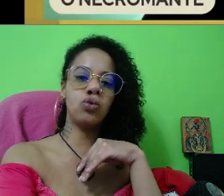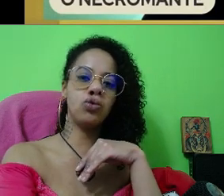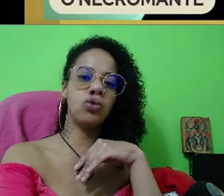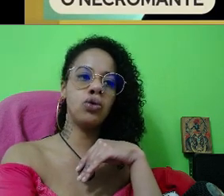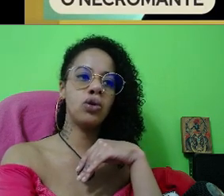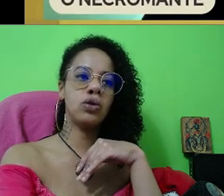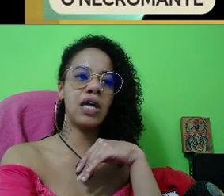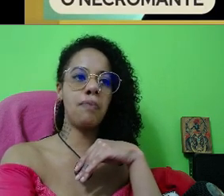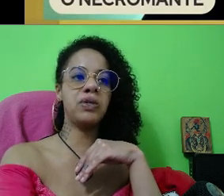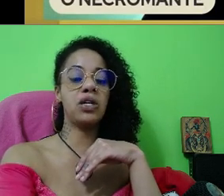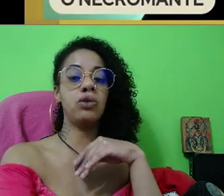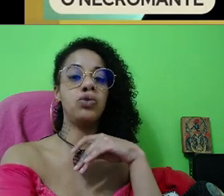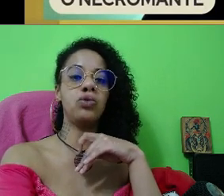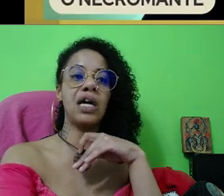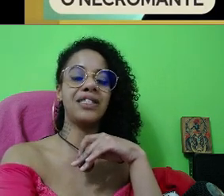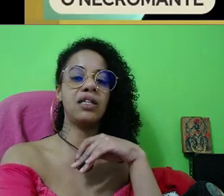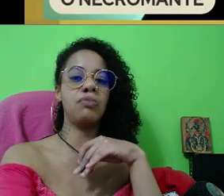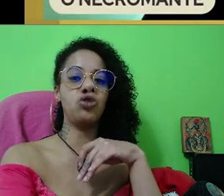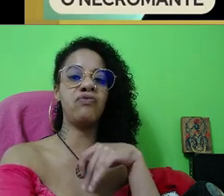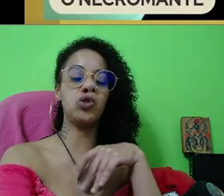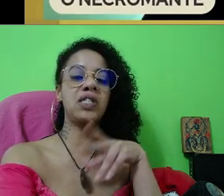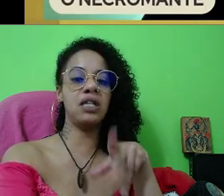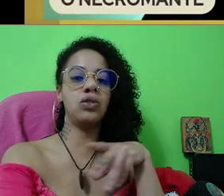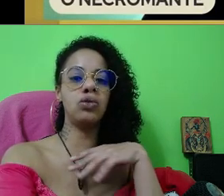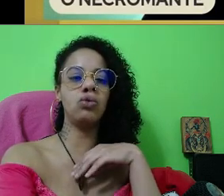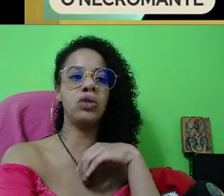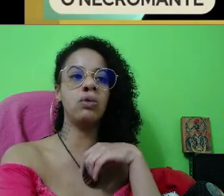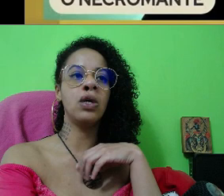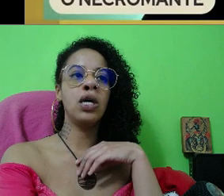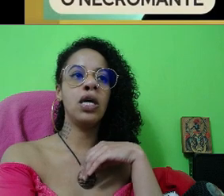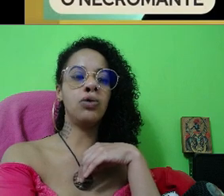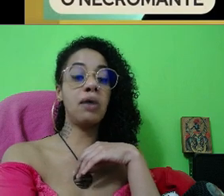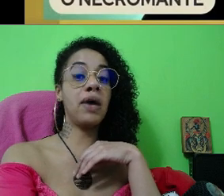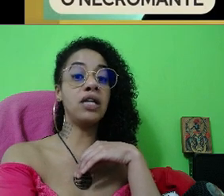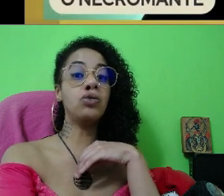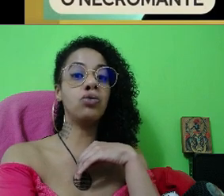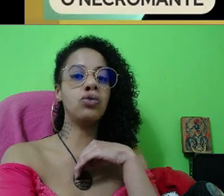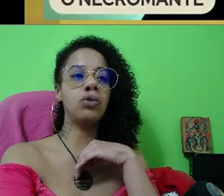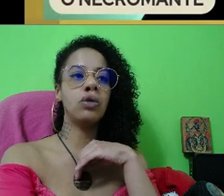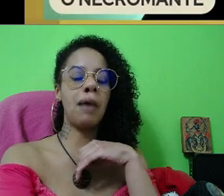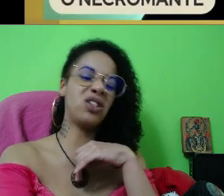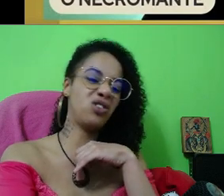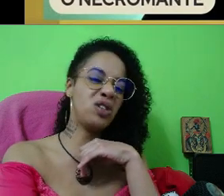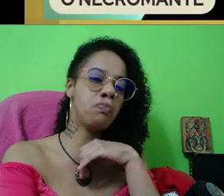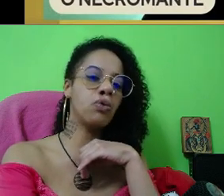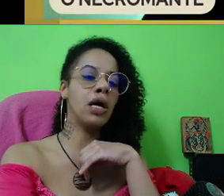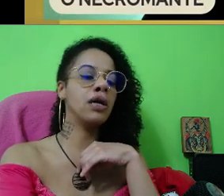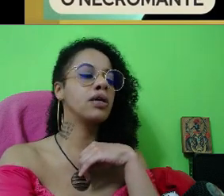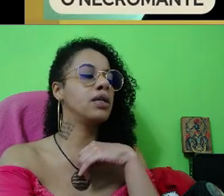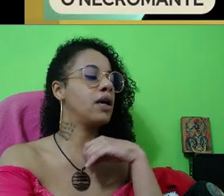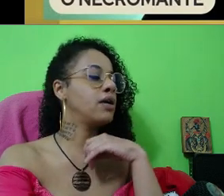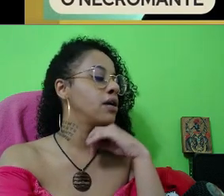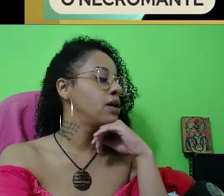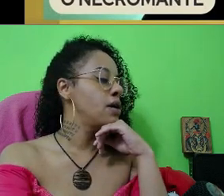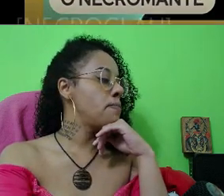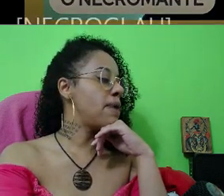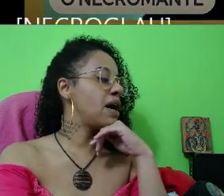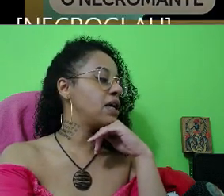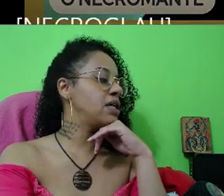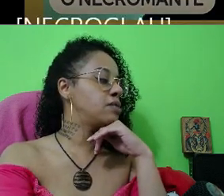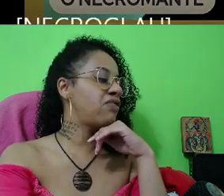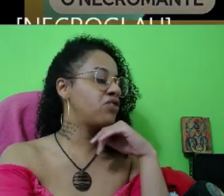estudo né Apesar de eu não estudar exatamente o que vocês estudam eu também estudo apesar de ser burra né